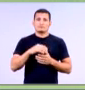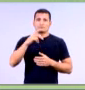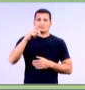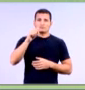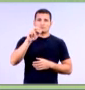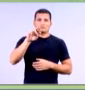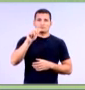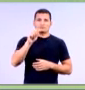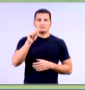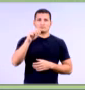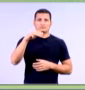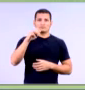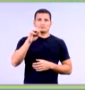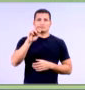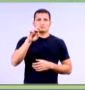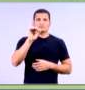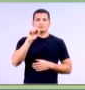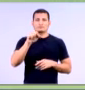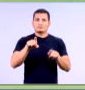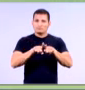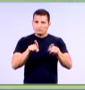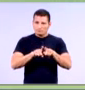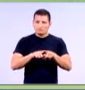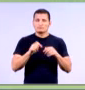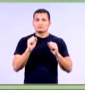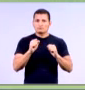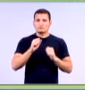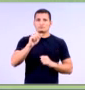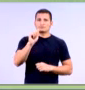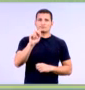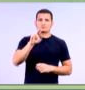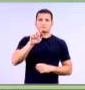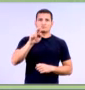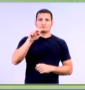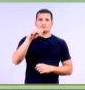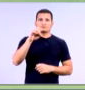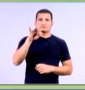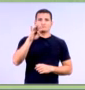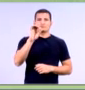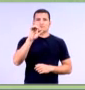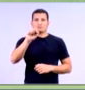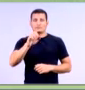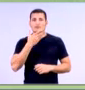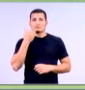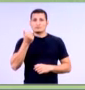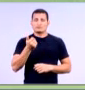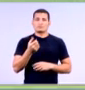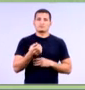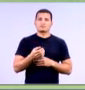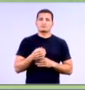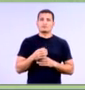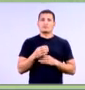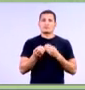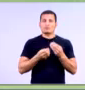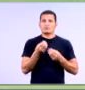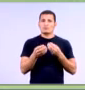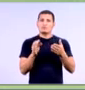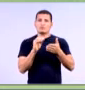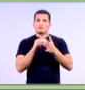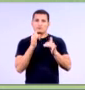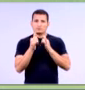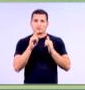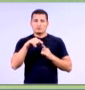de argumentos. A melhor maneira de se passar informações é através de variáveis ou